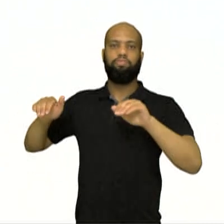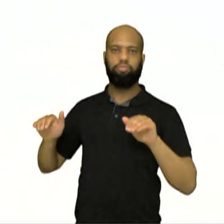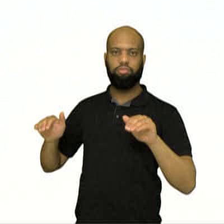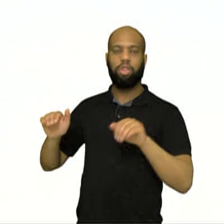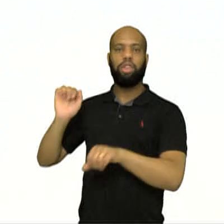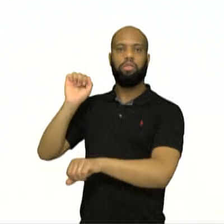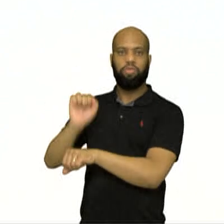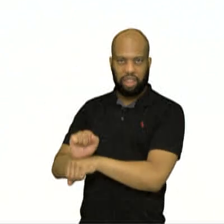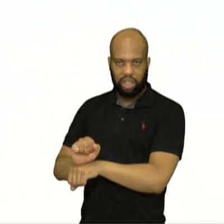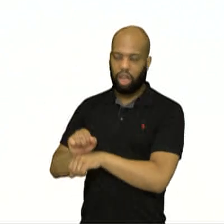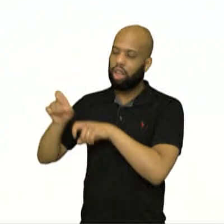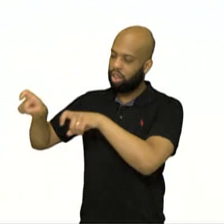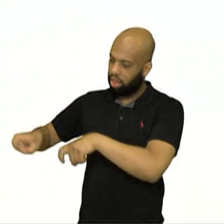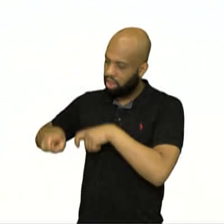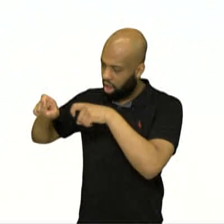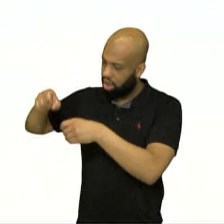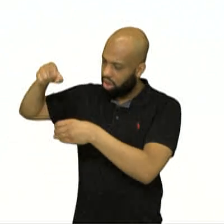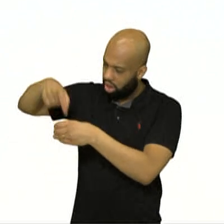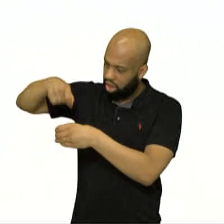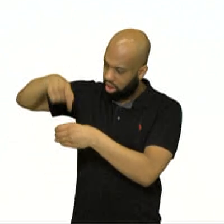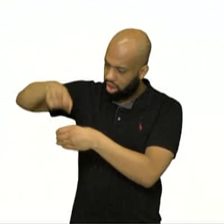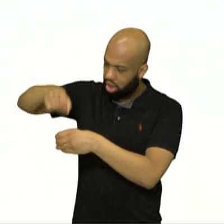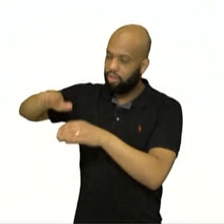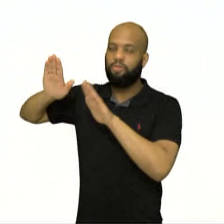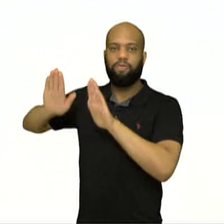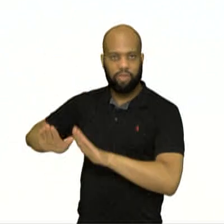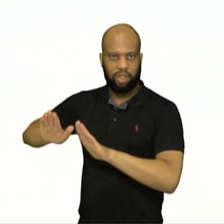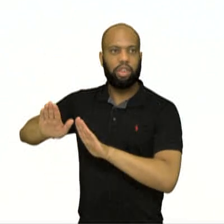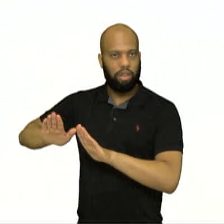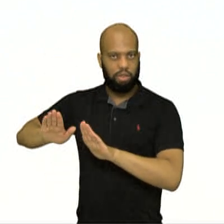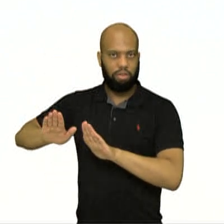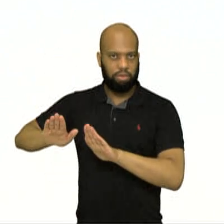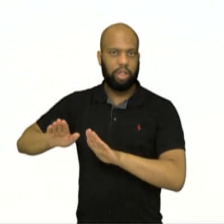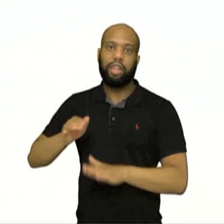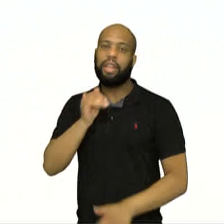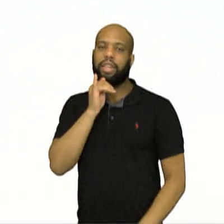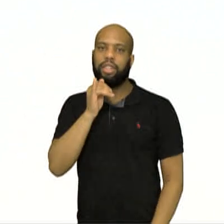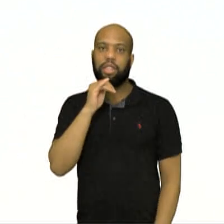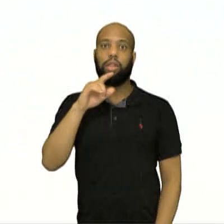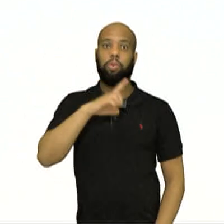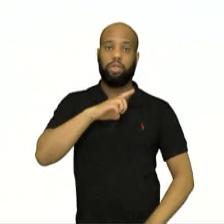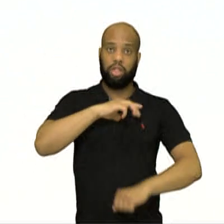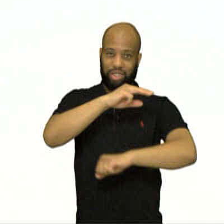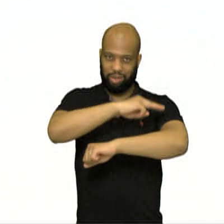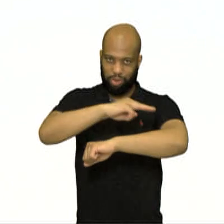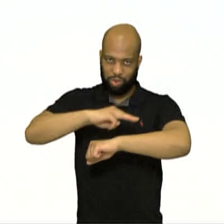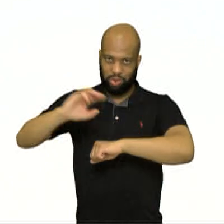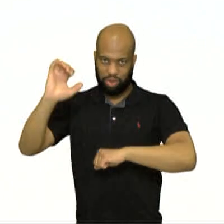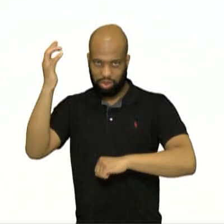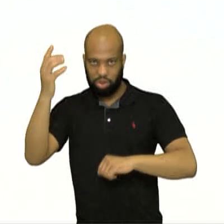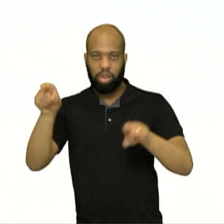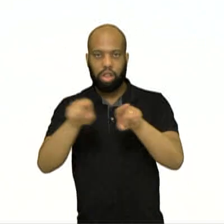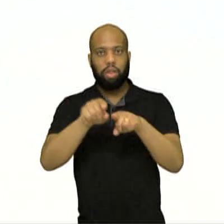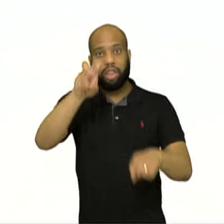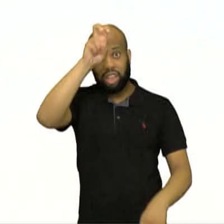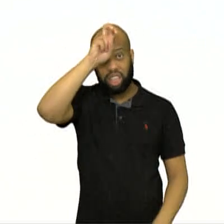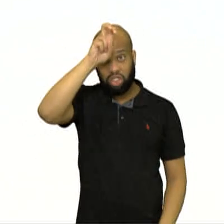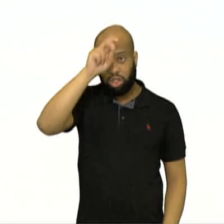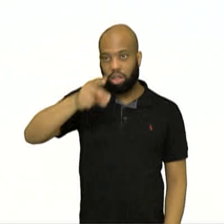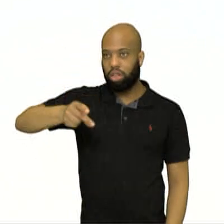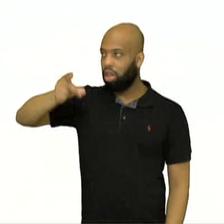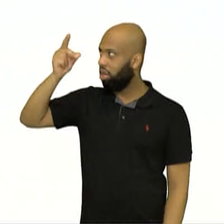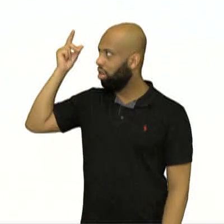né? Eles vão passar a se fixar em uma região, né? Como os povos mesopotâmicos, os egípcios antigos,